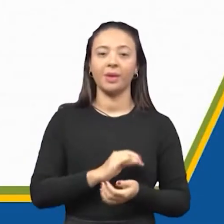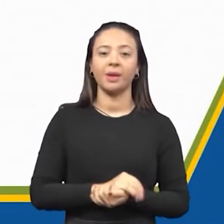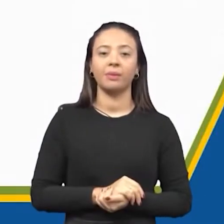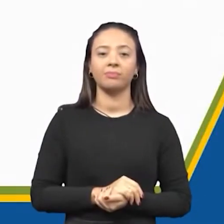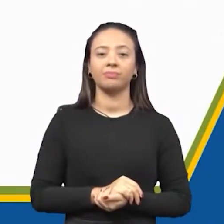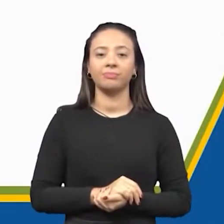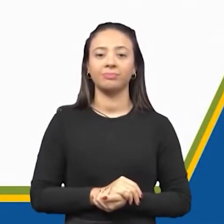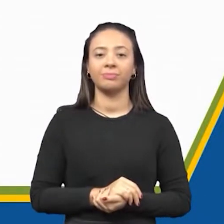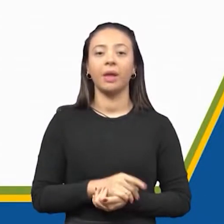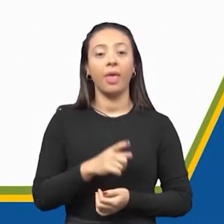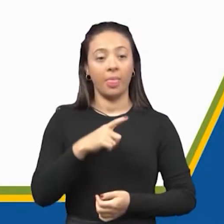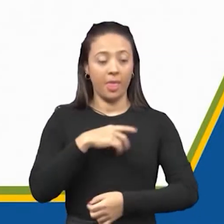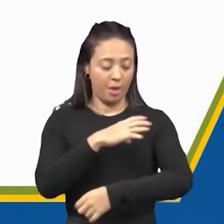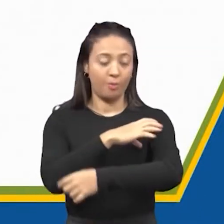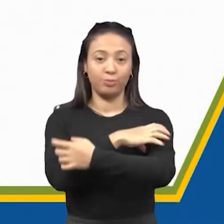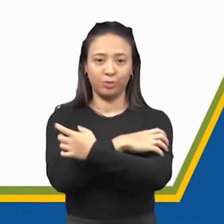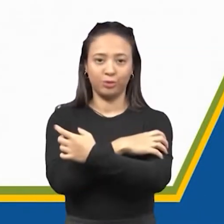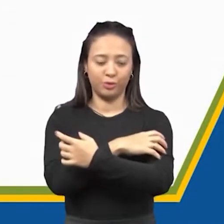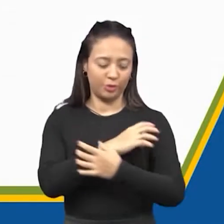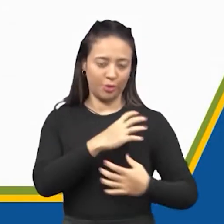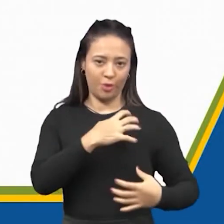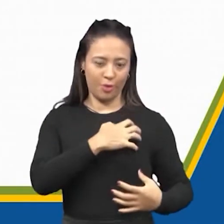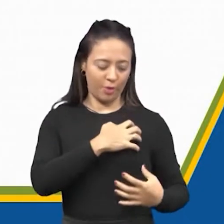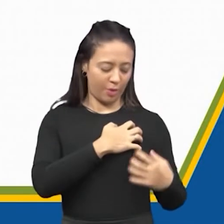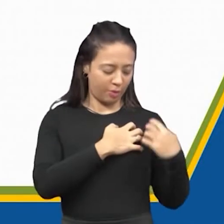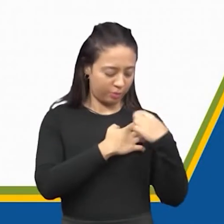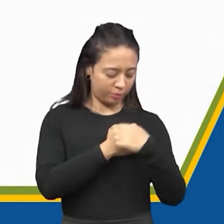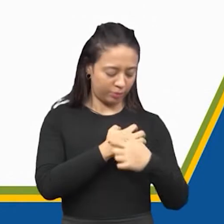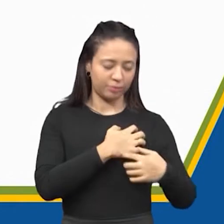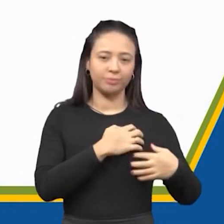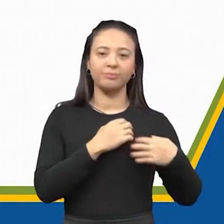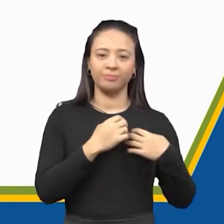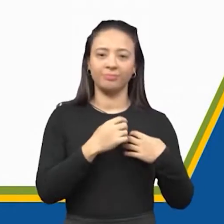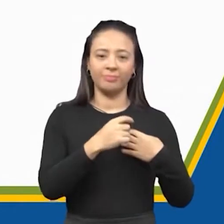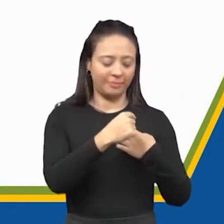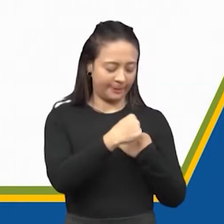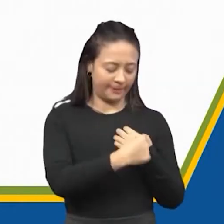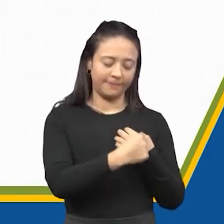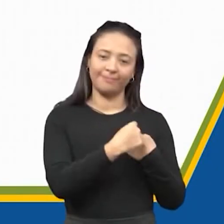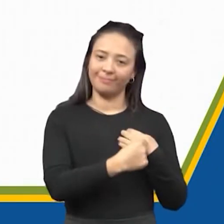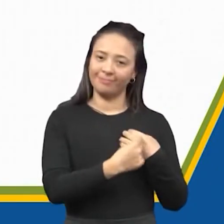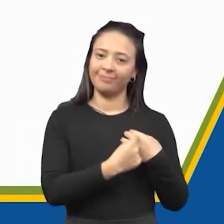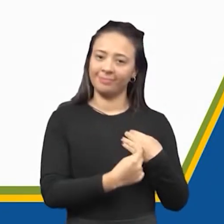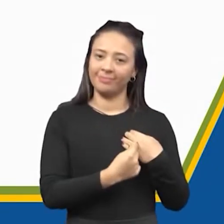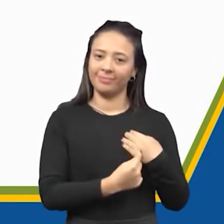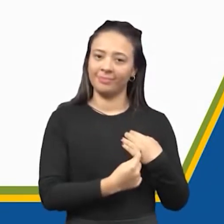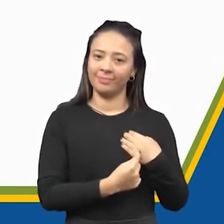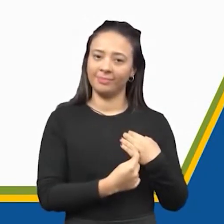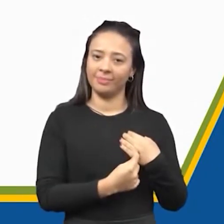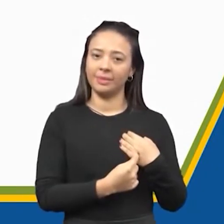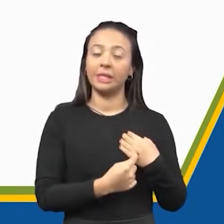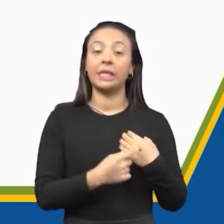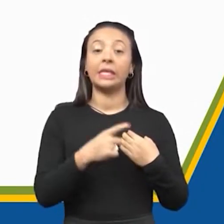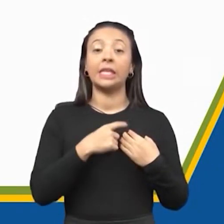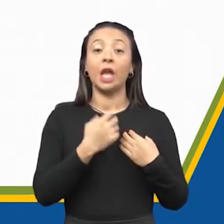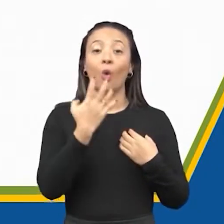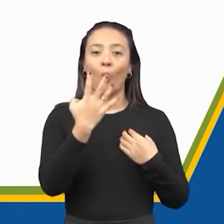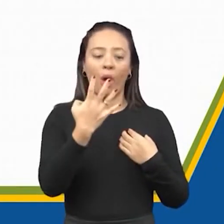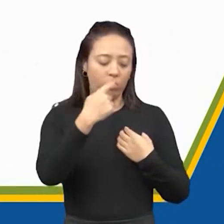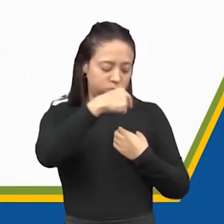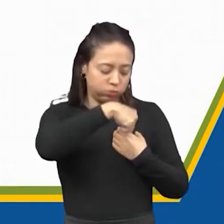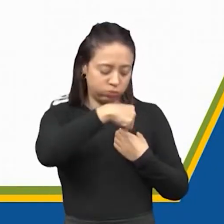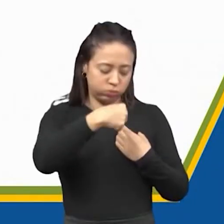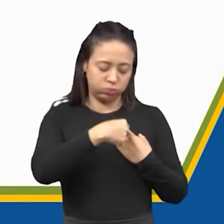é um órgão muscular, ele é formado por tecido estriado cardíaco e ele é formado por 4